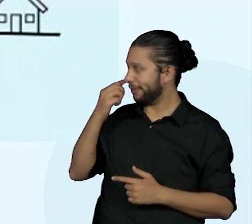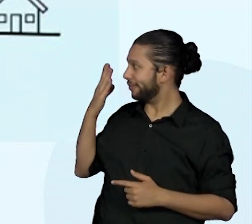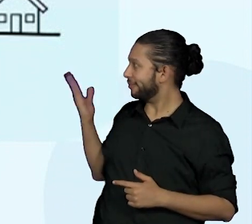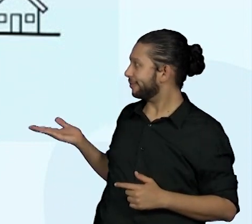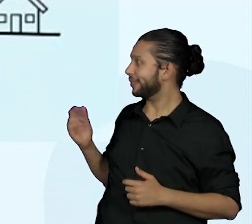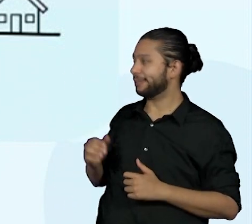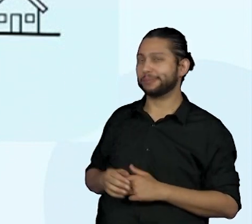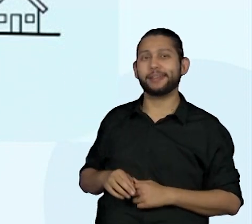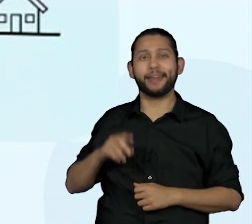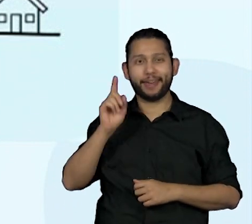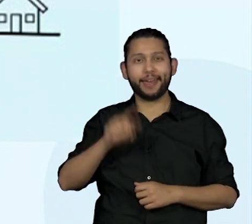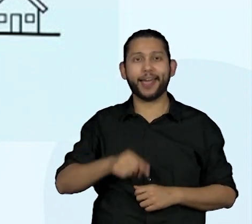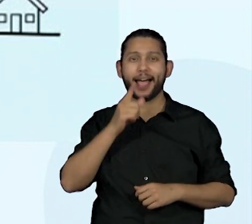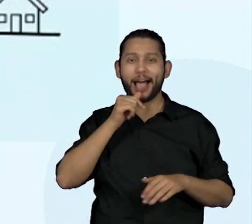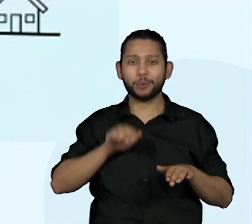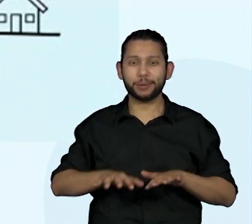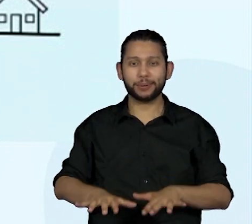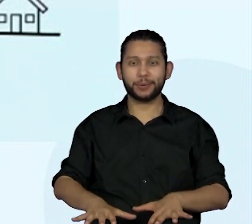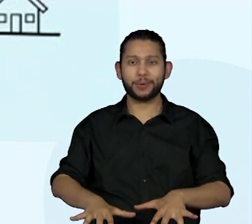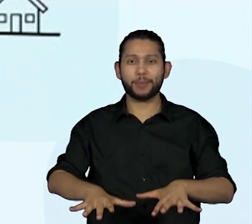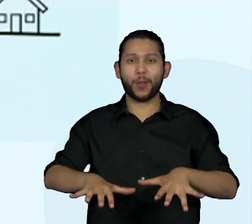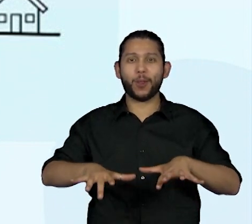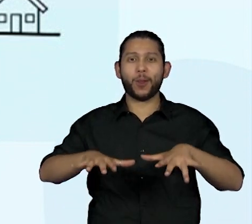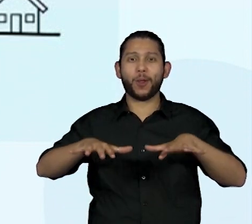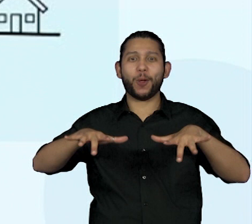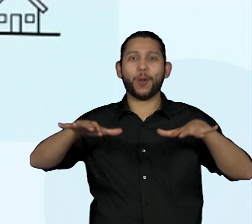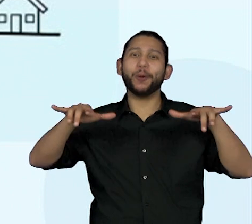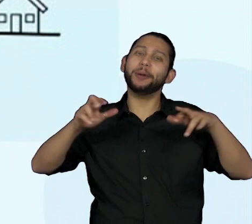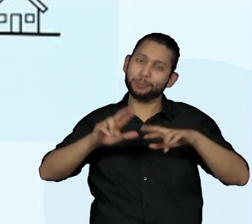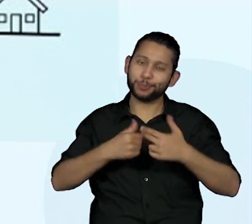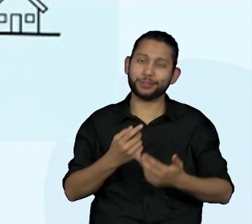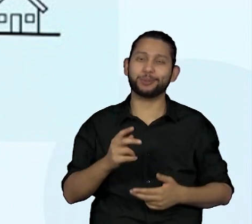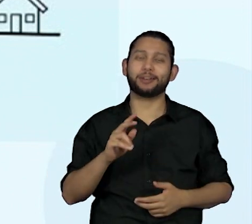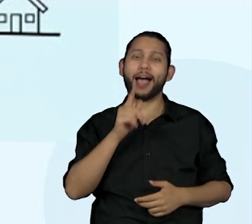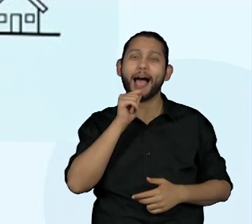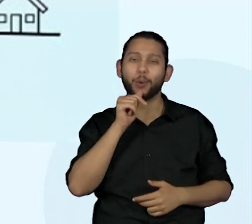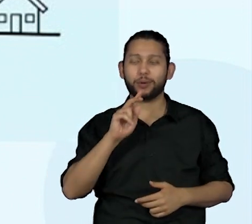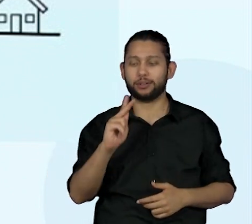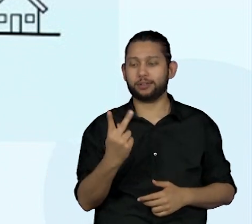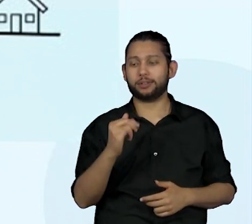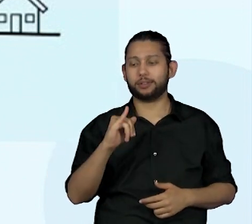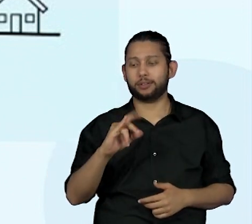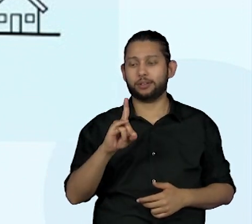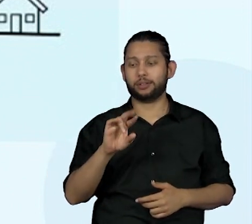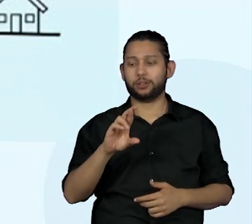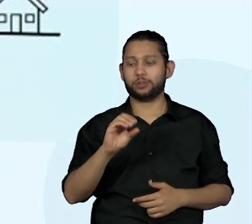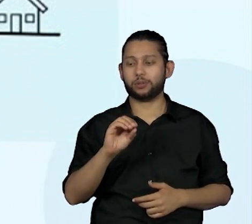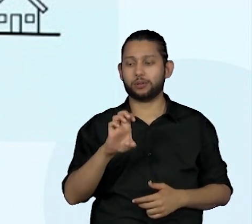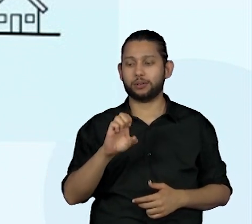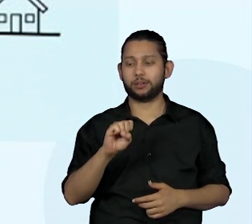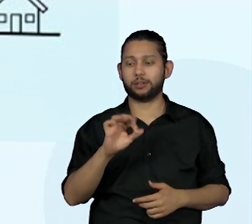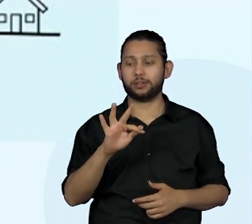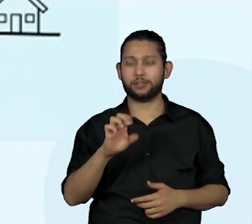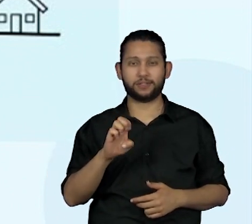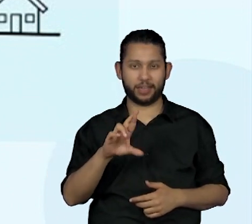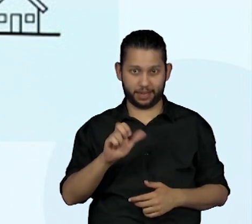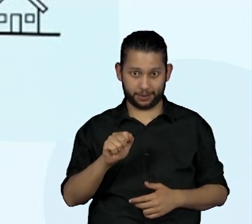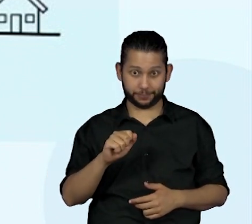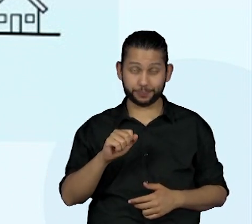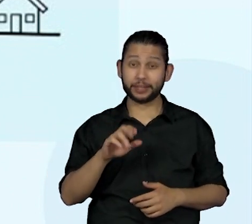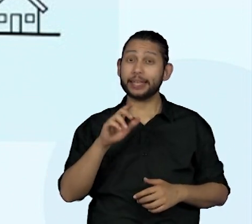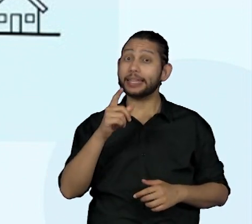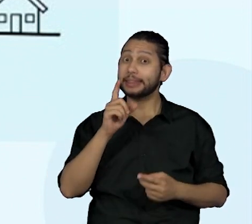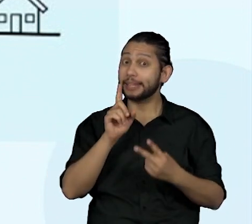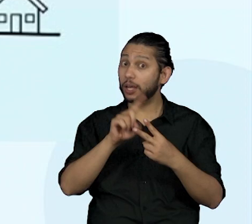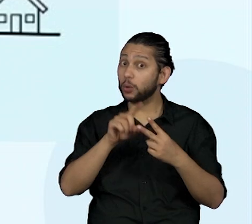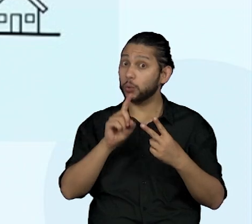as inundações, né, formadas aí pela hidrosfera. Só explicar aqui uma diferença entre a inundação e